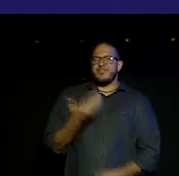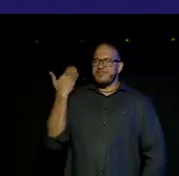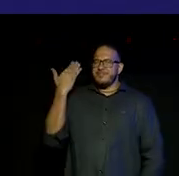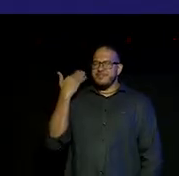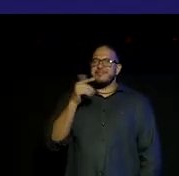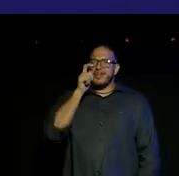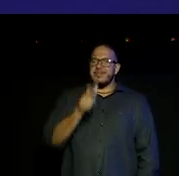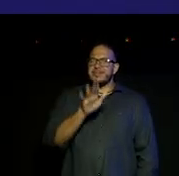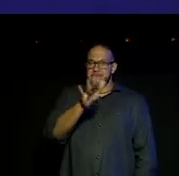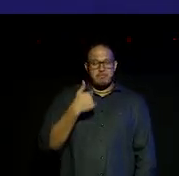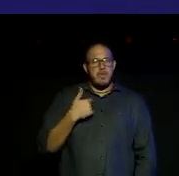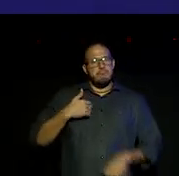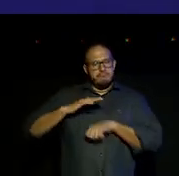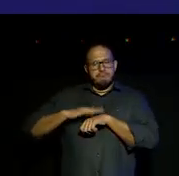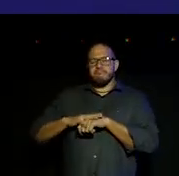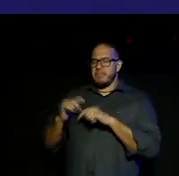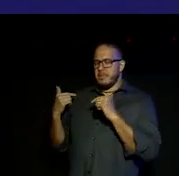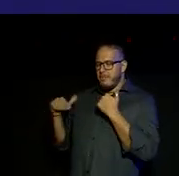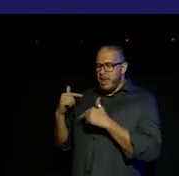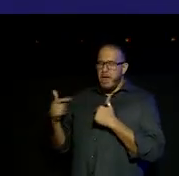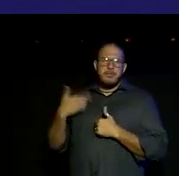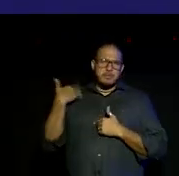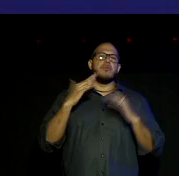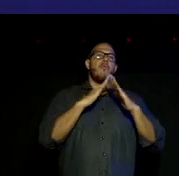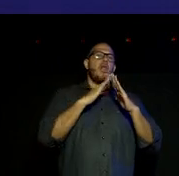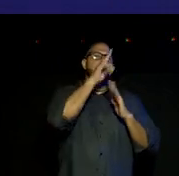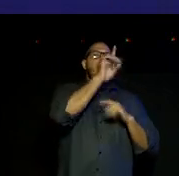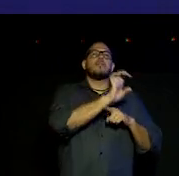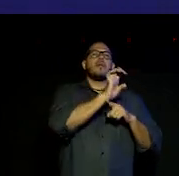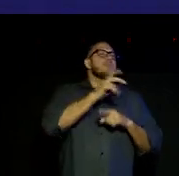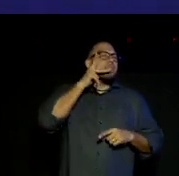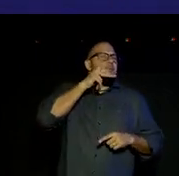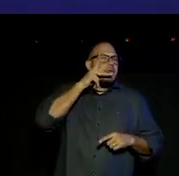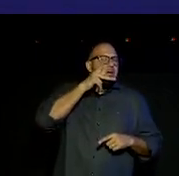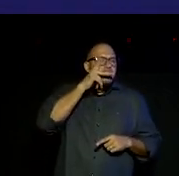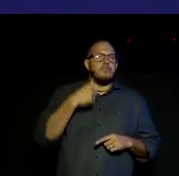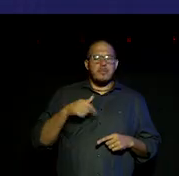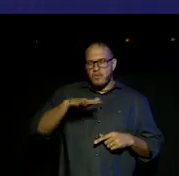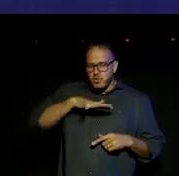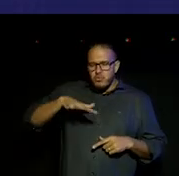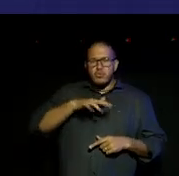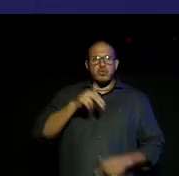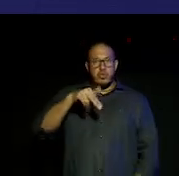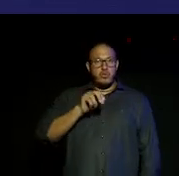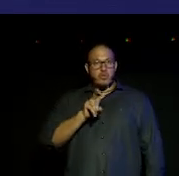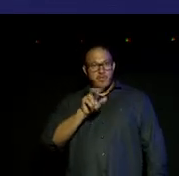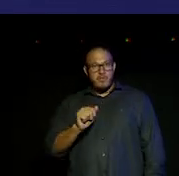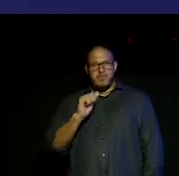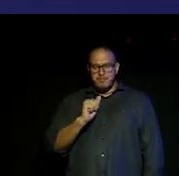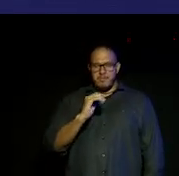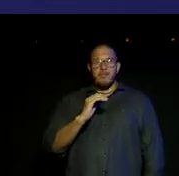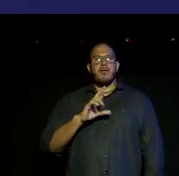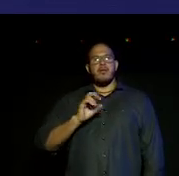curioso. Eu trabalhava, morava na Paraíba, fui lá para fazer Nova Acrópole. Todos nós em Nova Acrópole trabalhamos, porque o